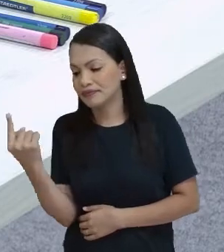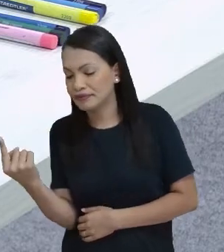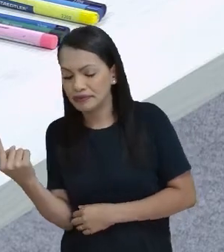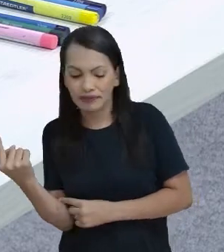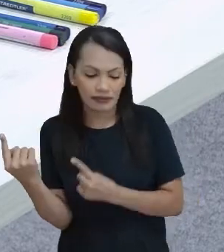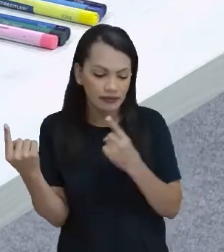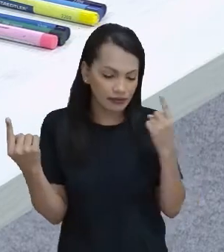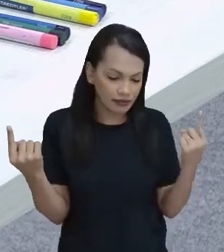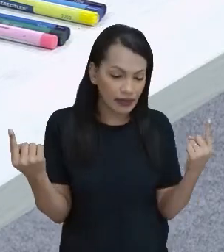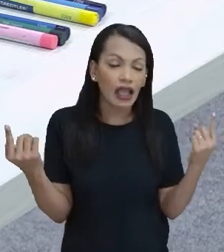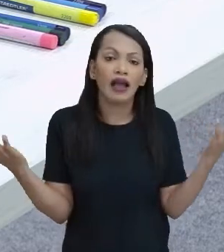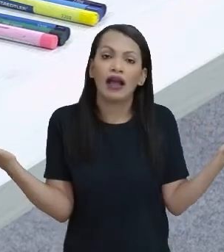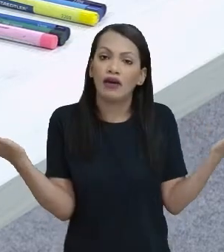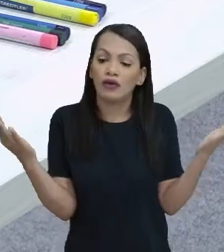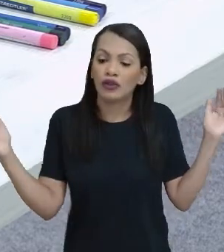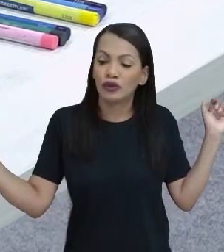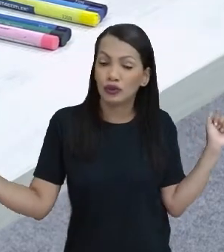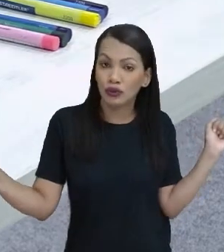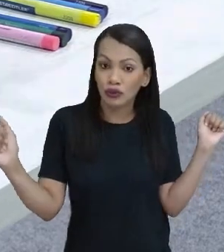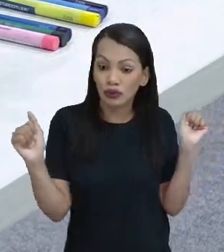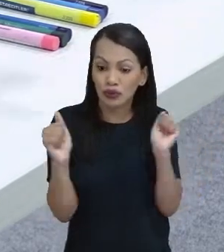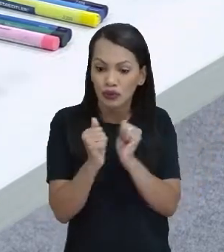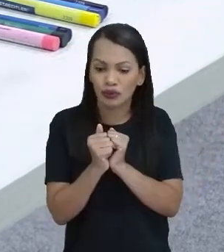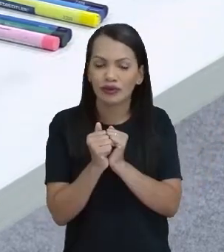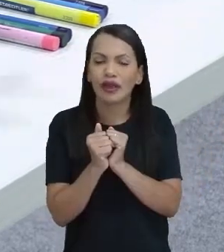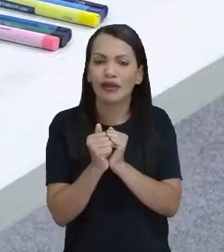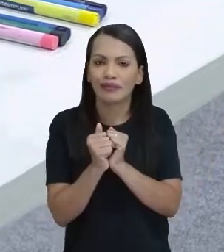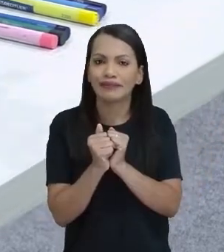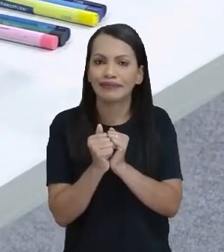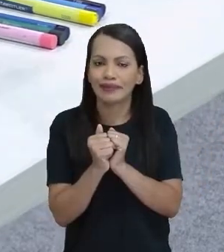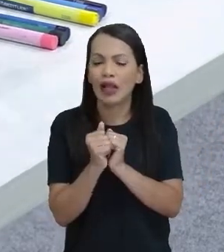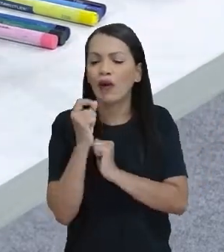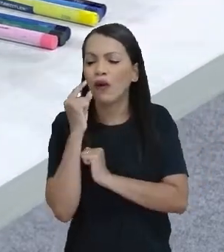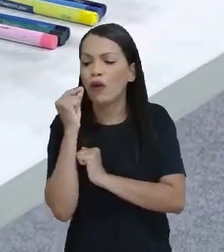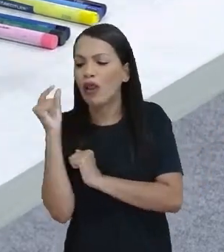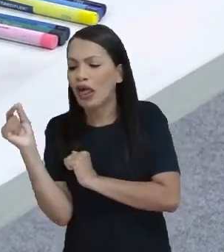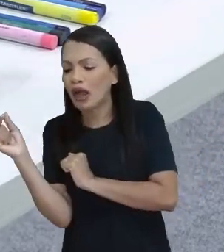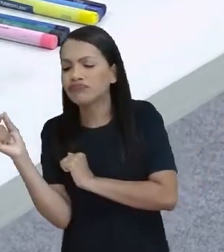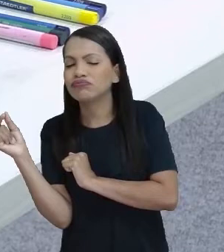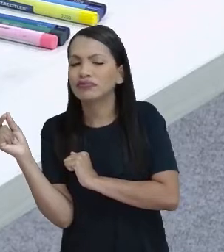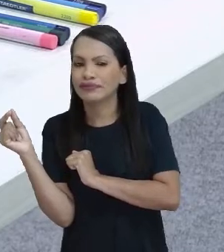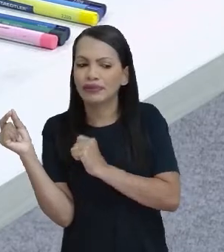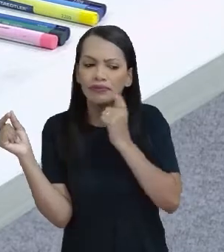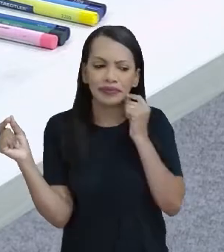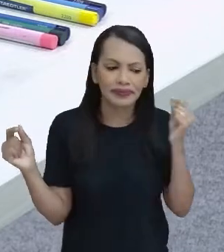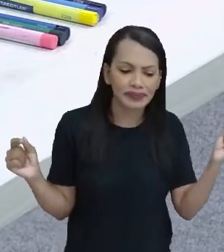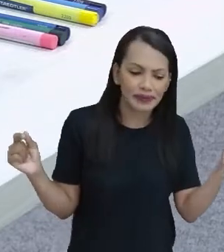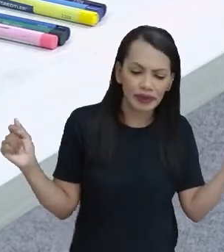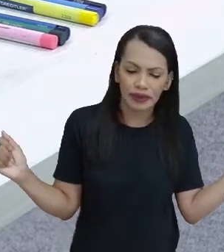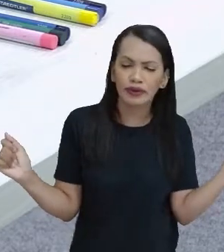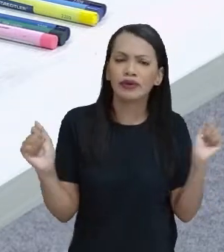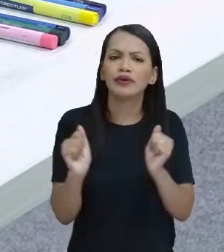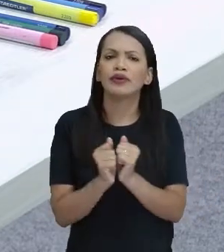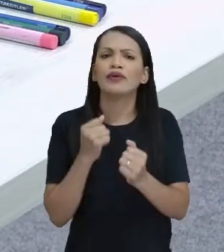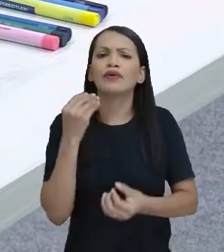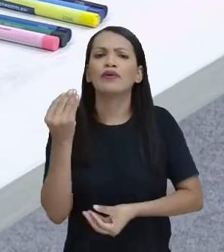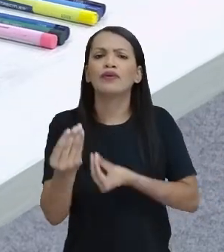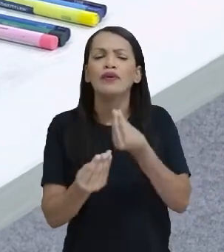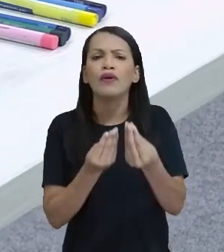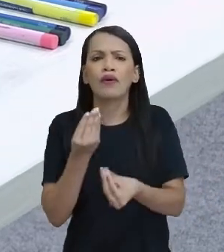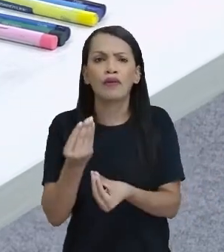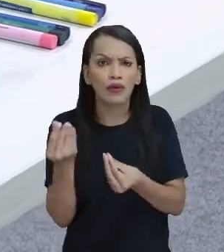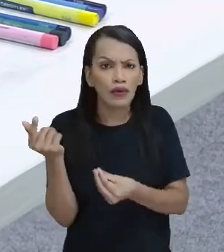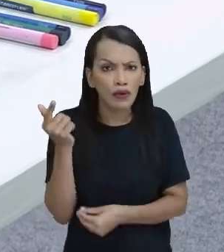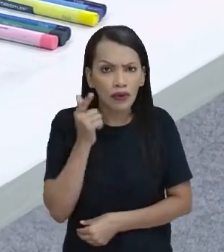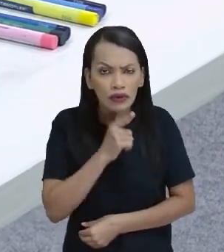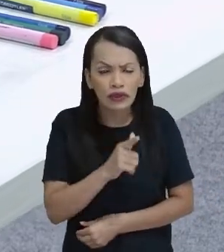Juntar as coleções, tá? Juntar a coleção dela com a coleção dele. E como é que a gente consegue juntar? Fazendo que